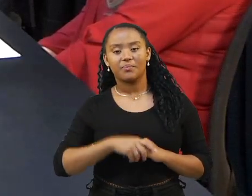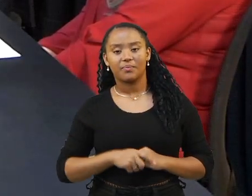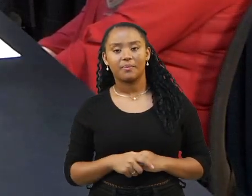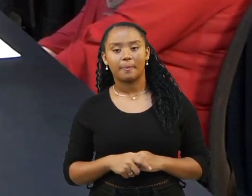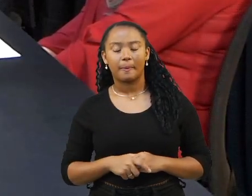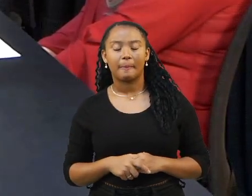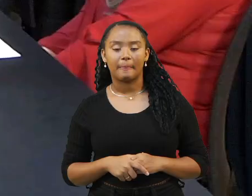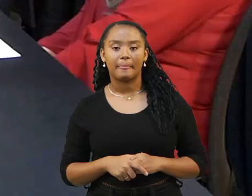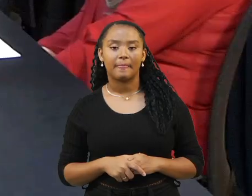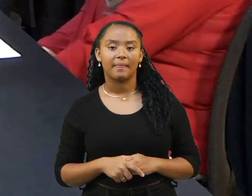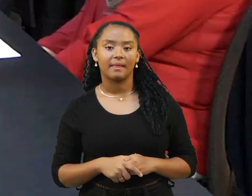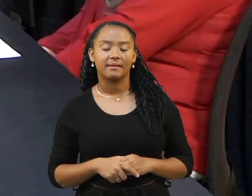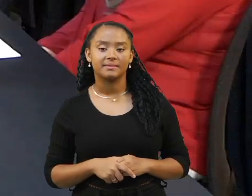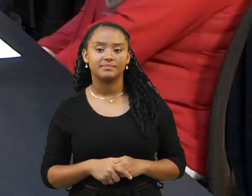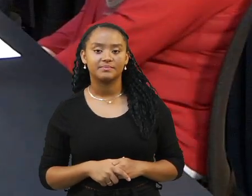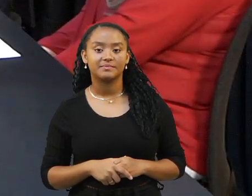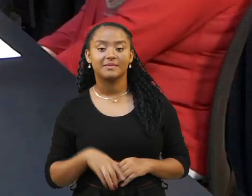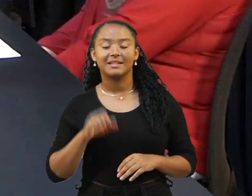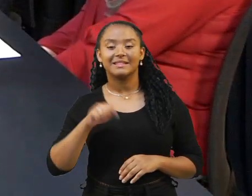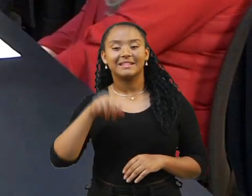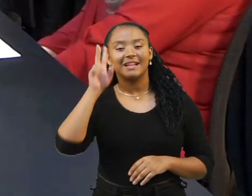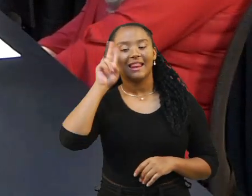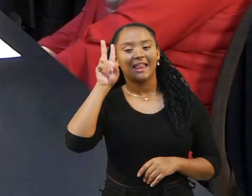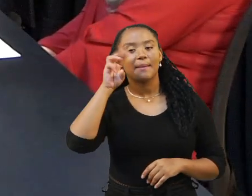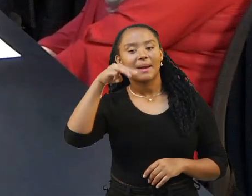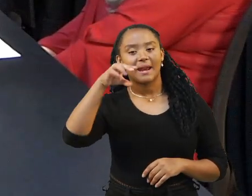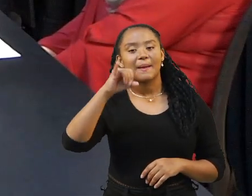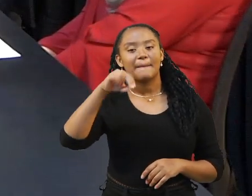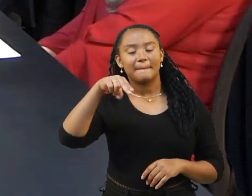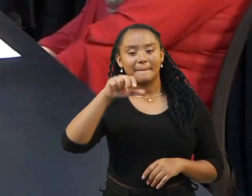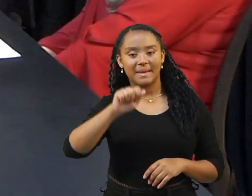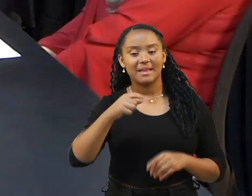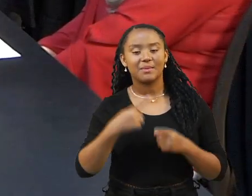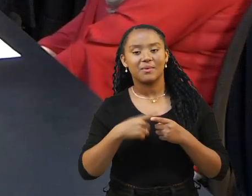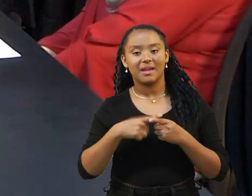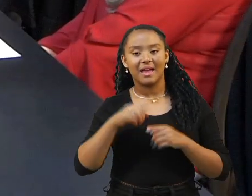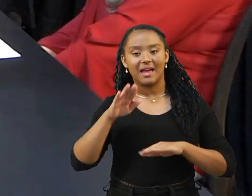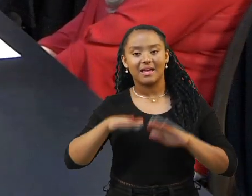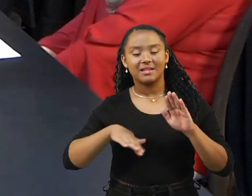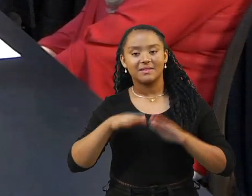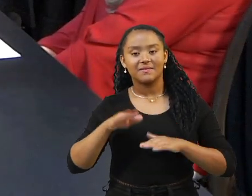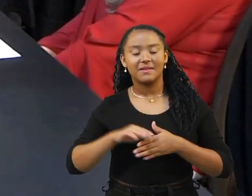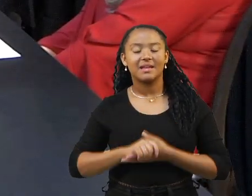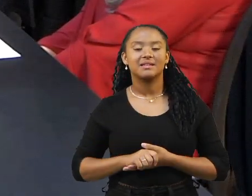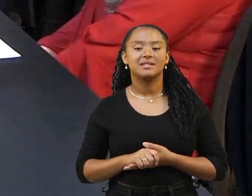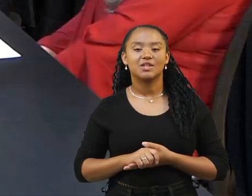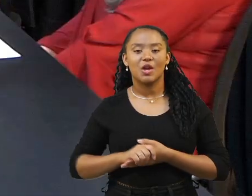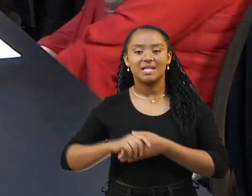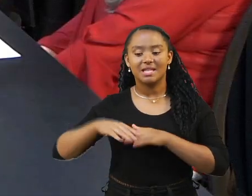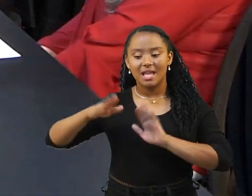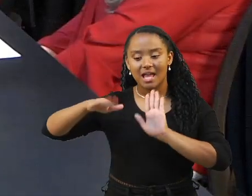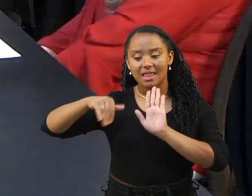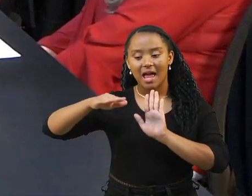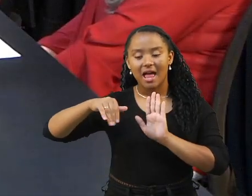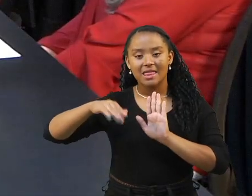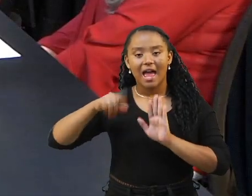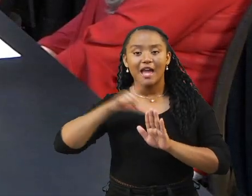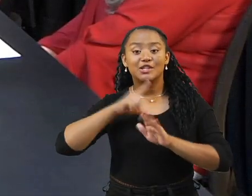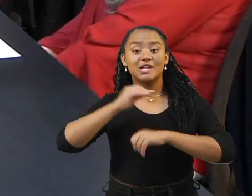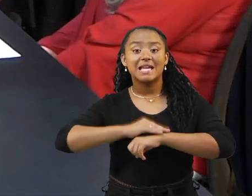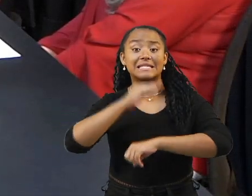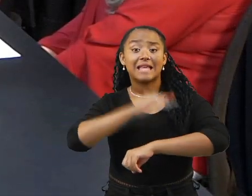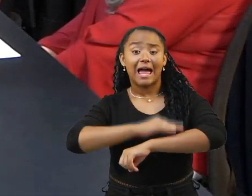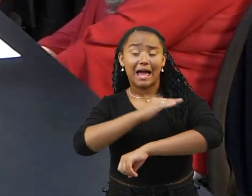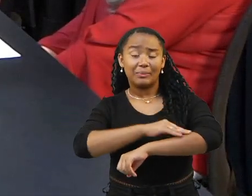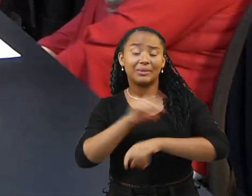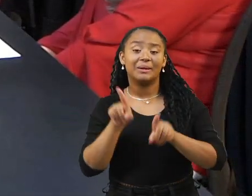tem um caninho que é a água da mina. Era mina, tanto que a gente, às vezes, ia nadar, dava umas braçadas num sapinho. Era